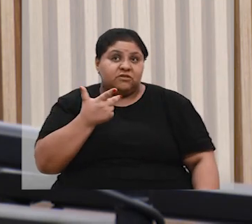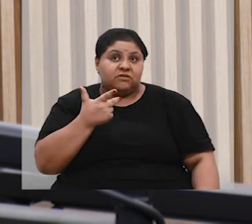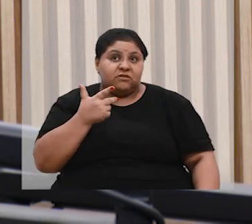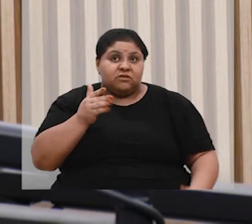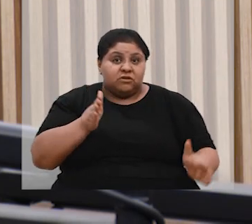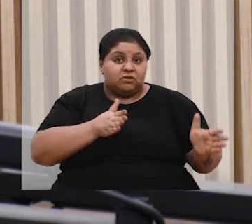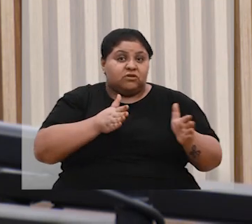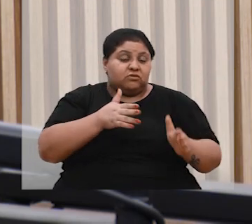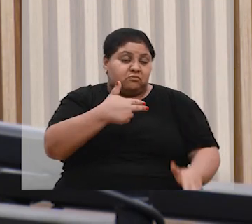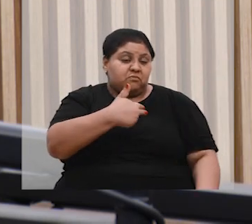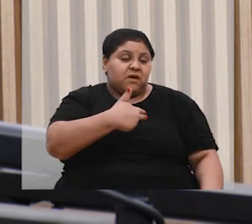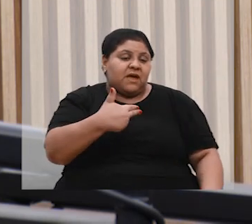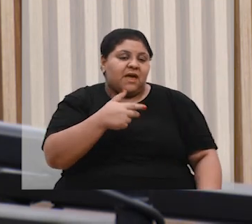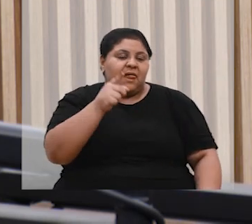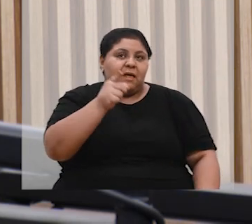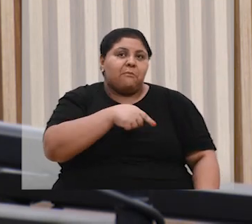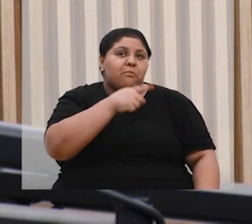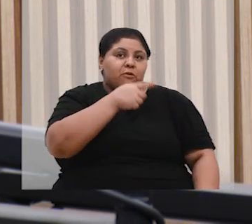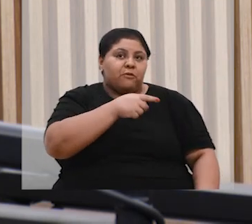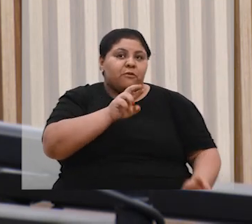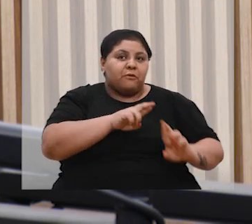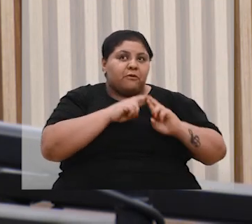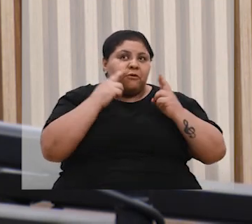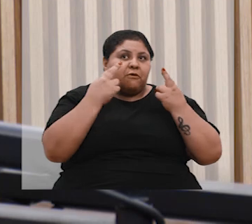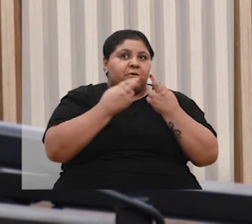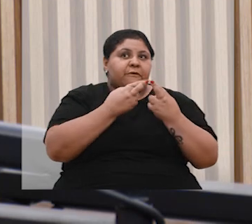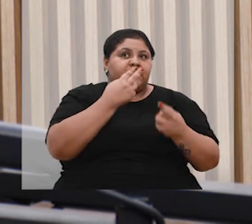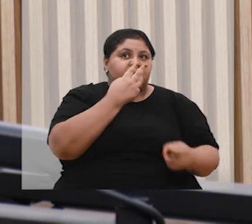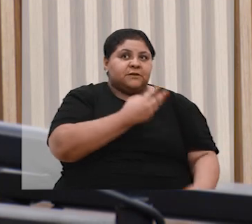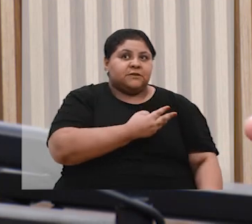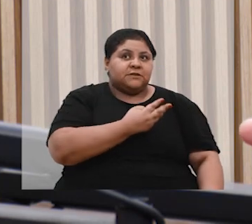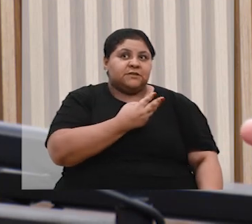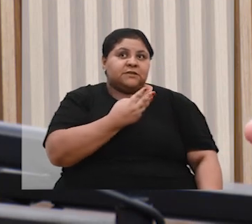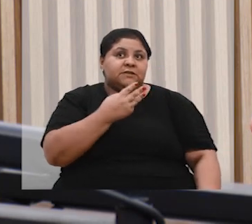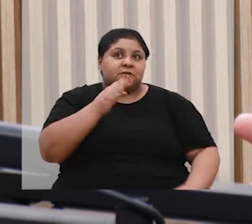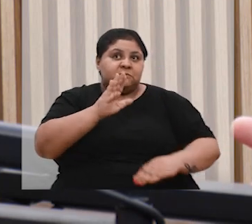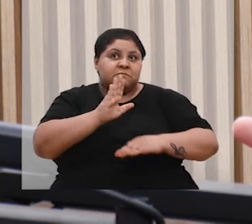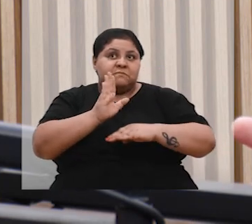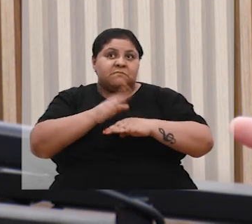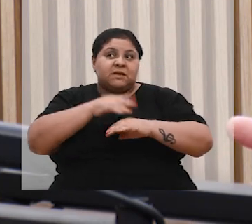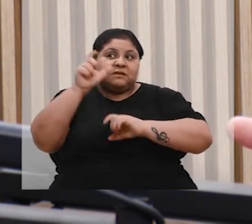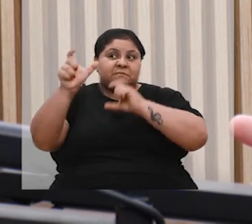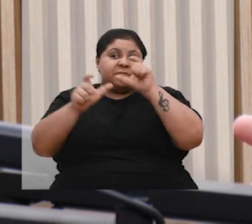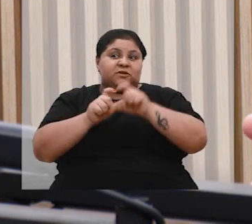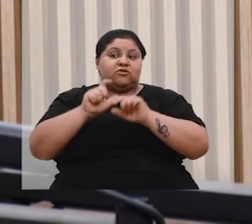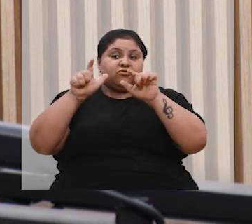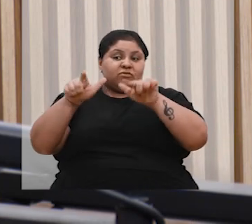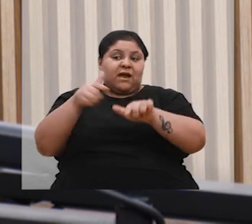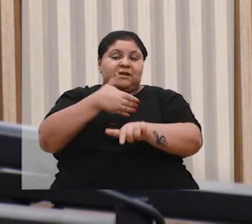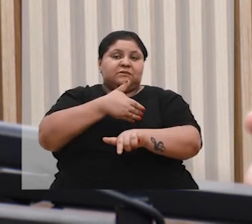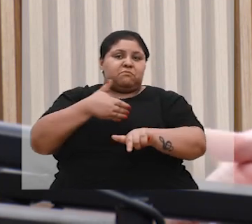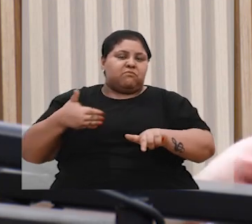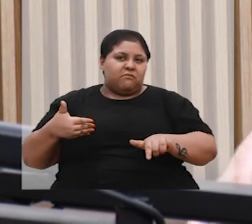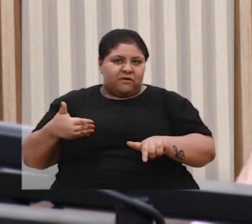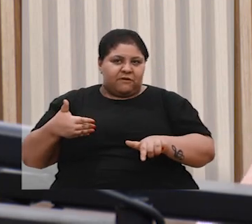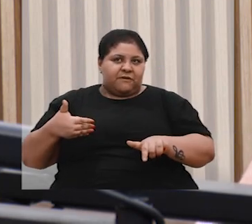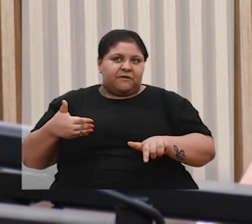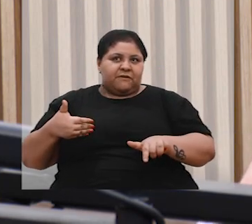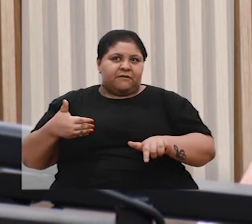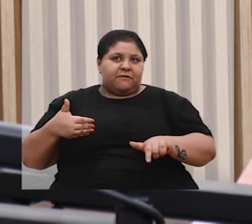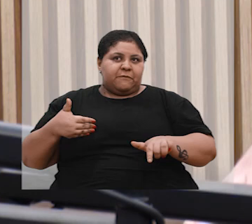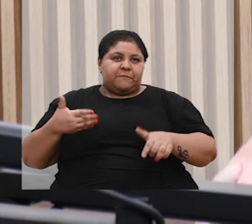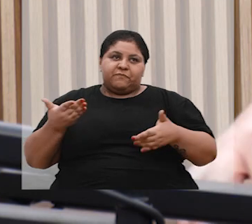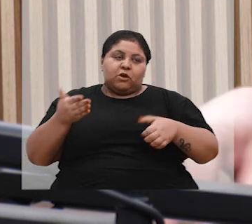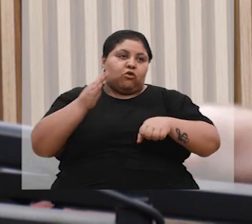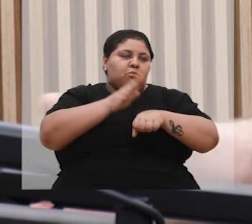durante o regime militar era proibido se reunir em 3 ou mais pessoas em locais públicos. Então, no momento que tu constrói